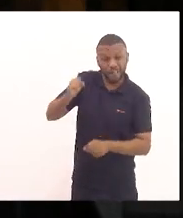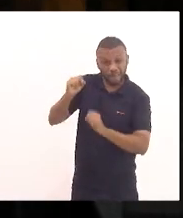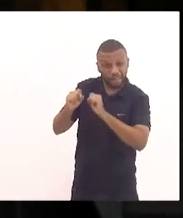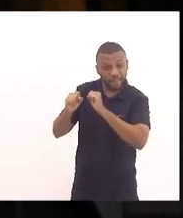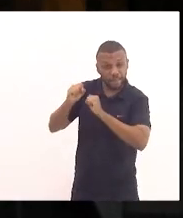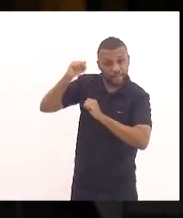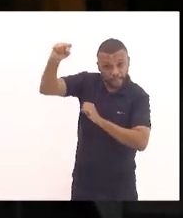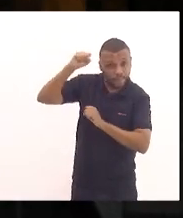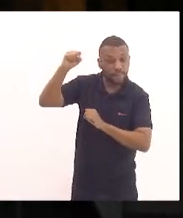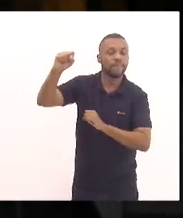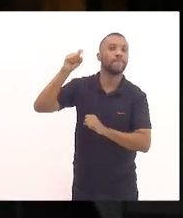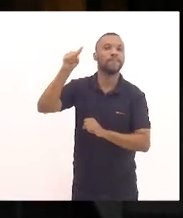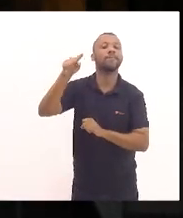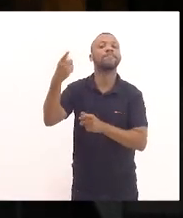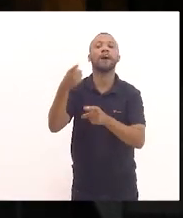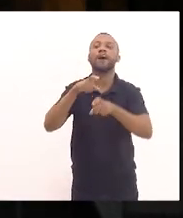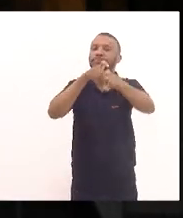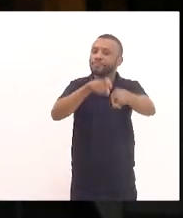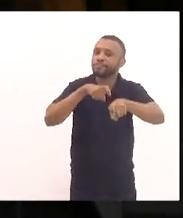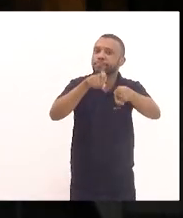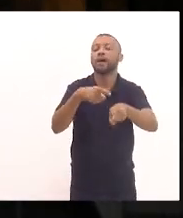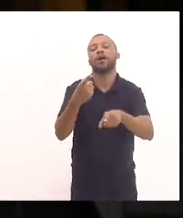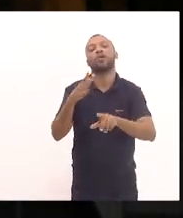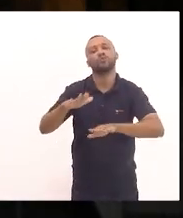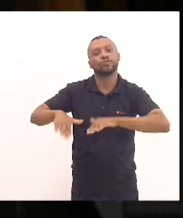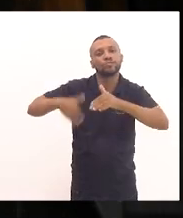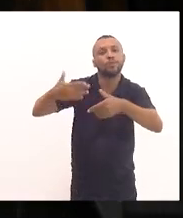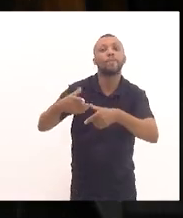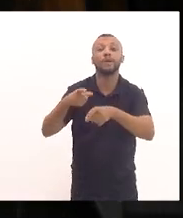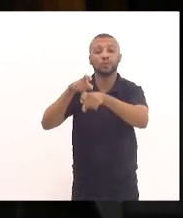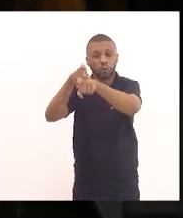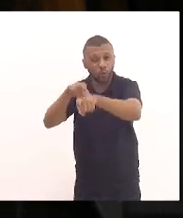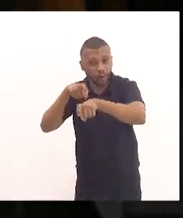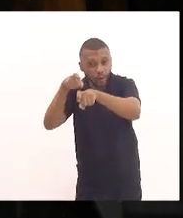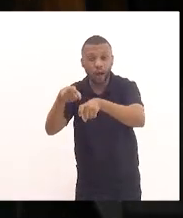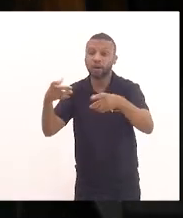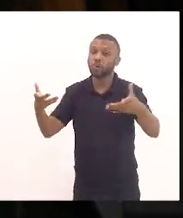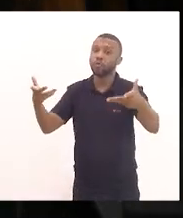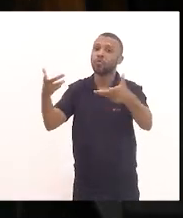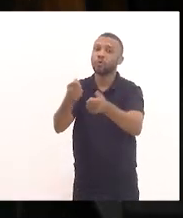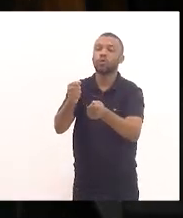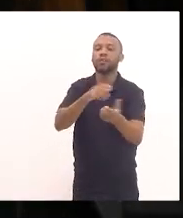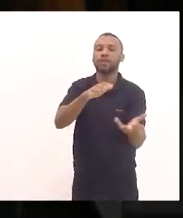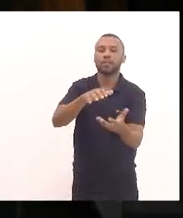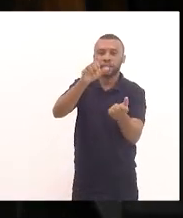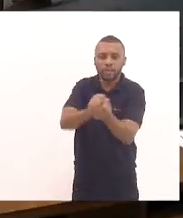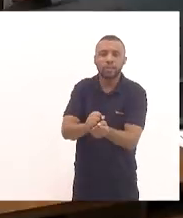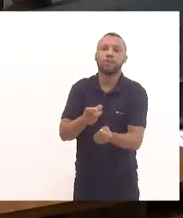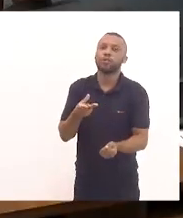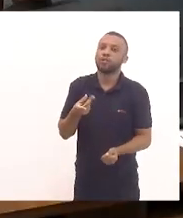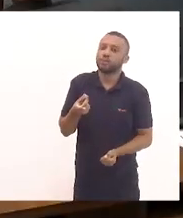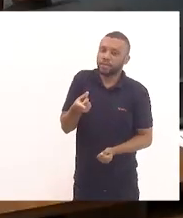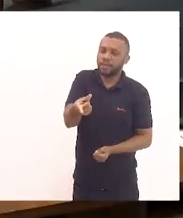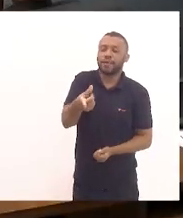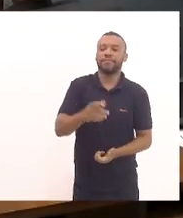orgânicos, viva a agricultura familiar, viva o desenvolvimento rural qualificado e sustentável.